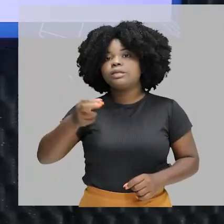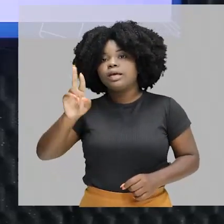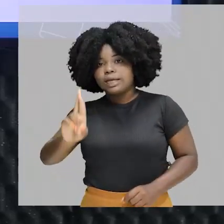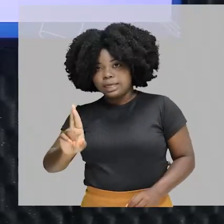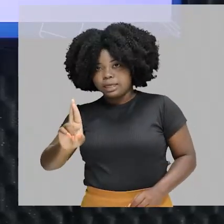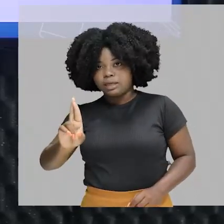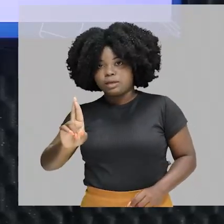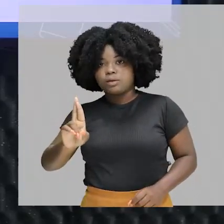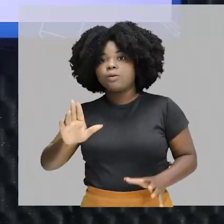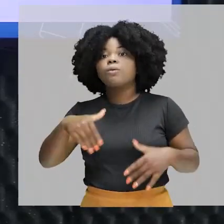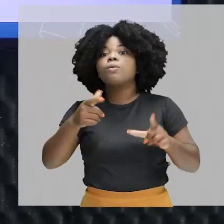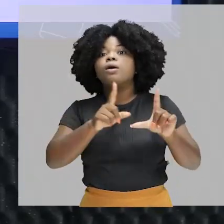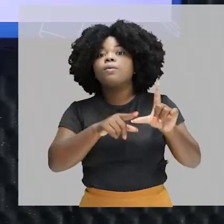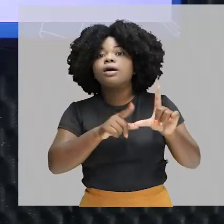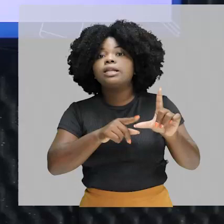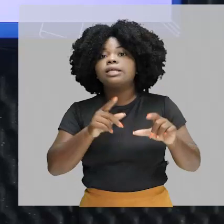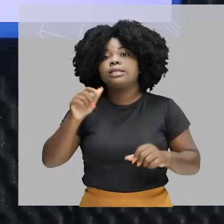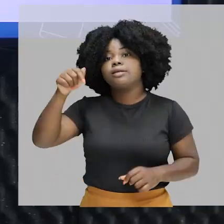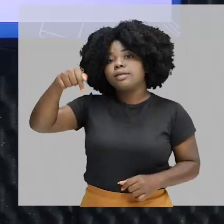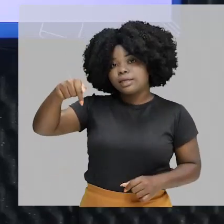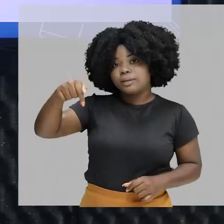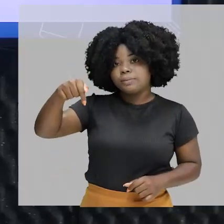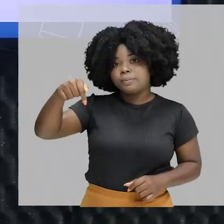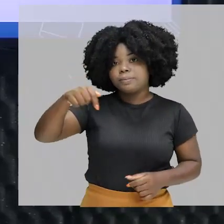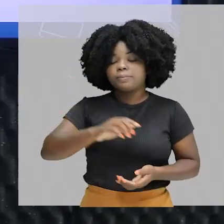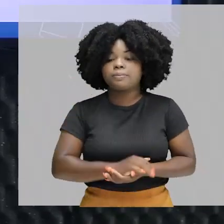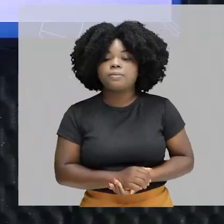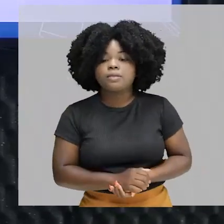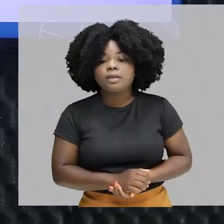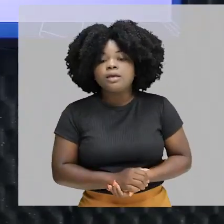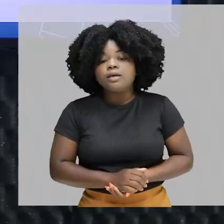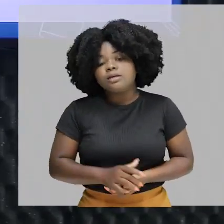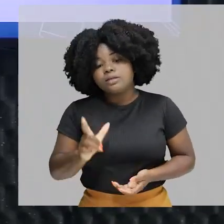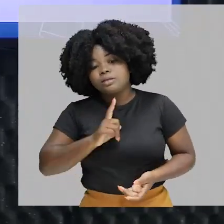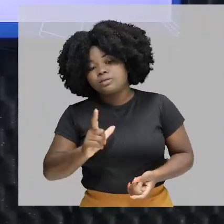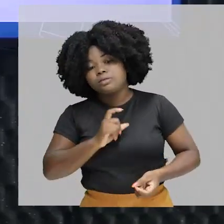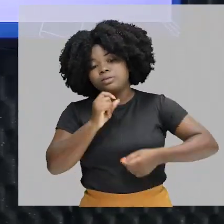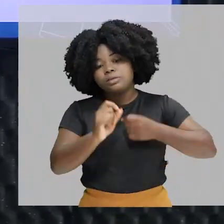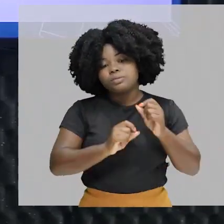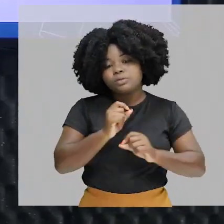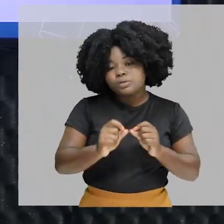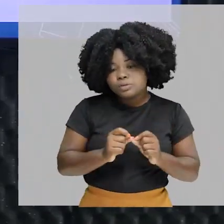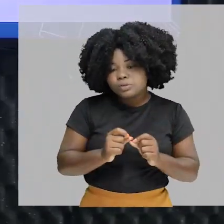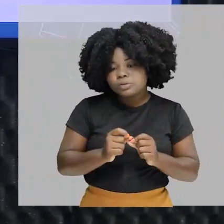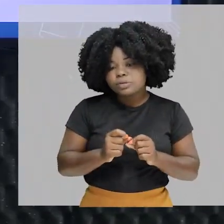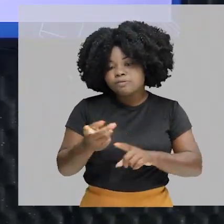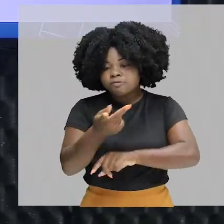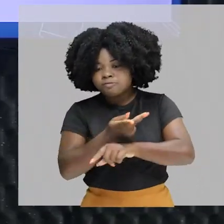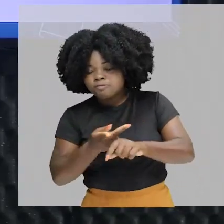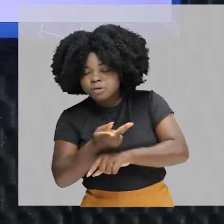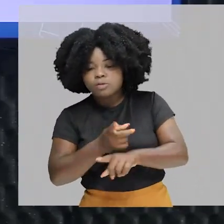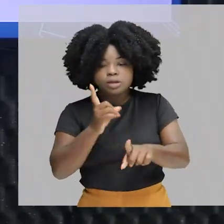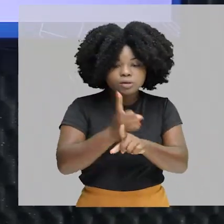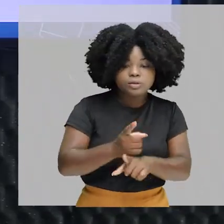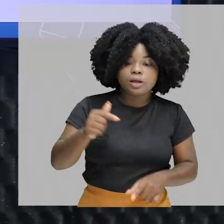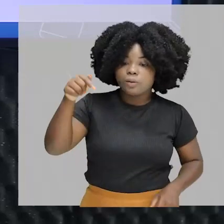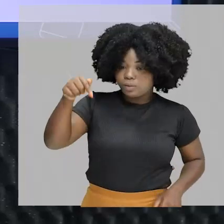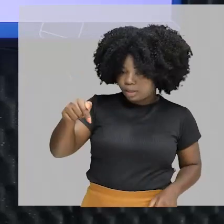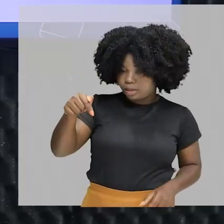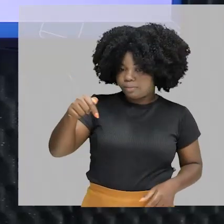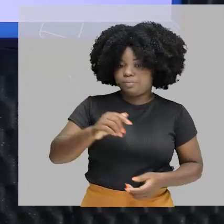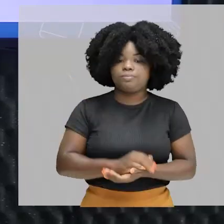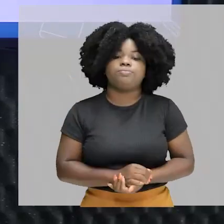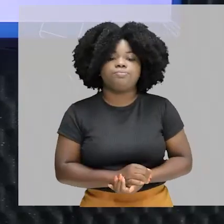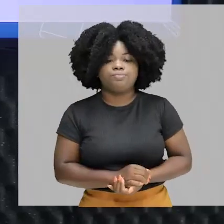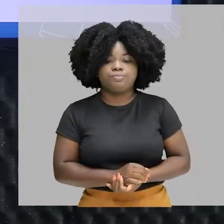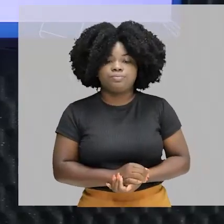representa a razão de uma PG? Q, tá bom? Então, nós vamos em busca desse Q. Para isso, vamos utilizar, obviamente, o